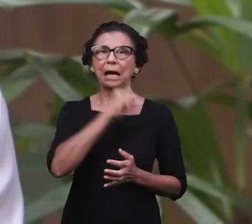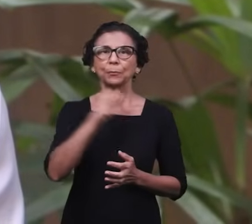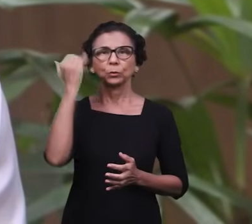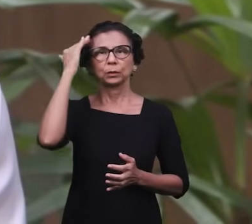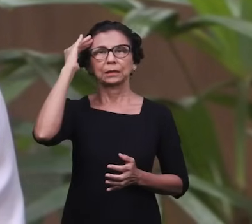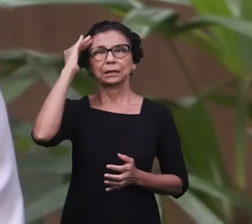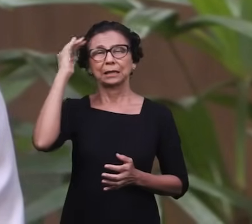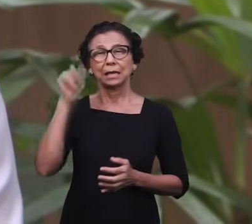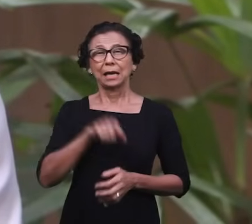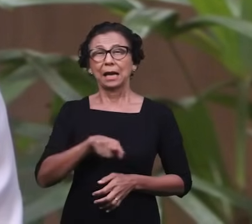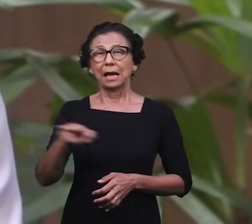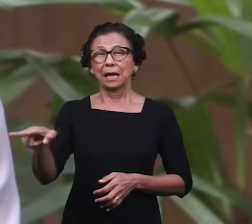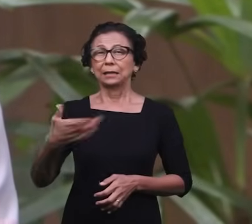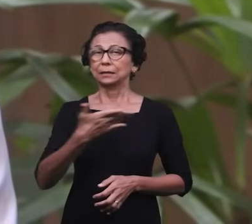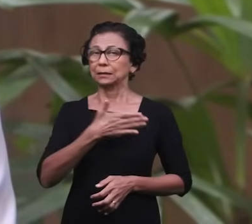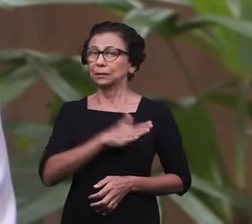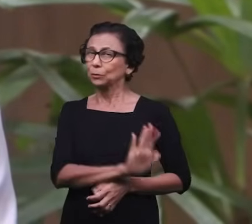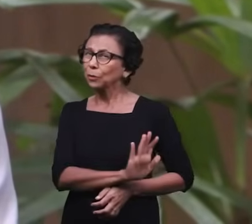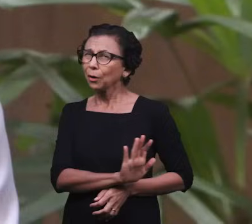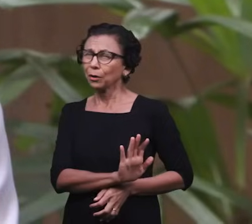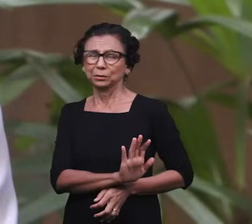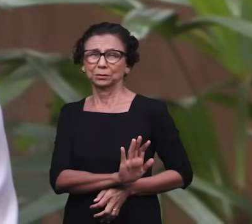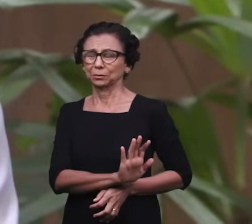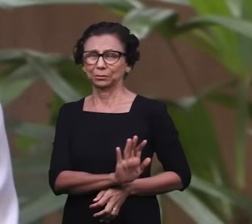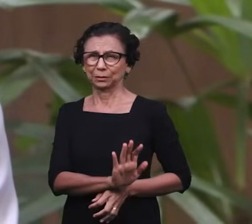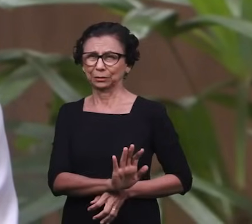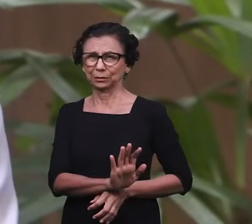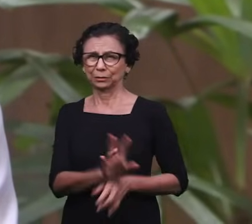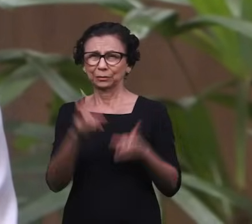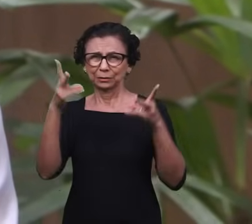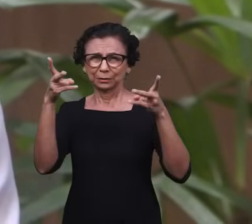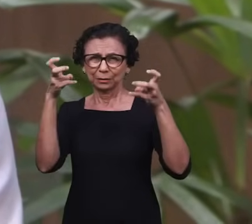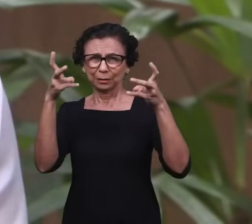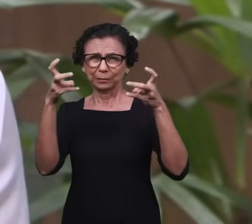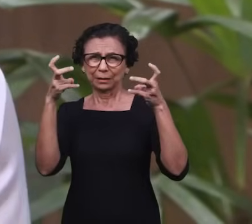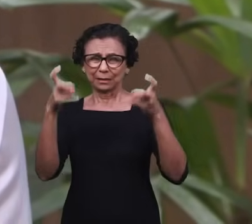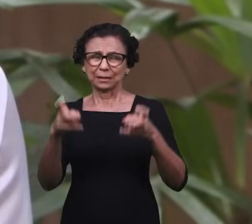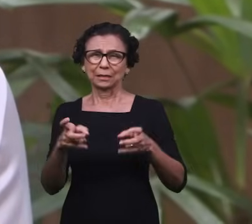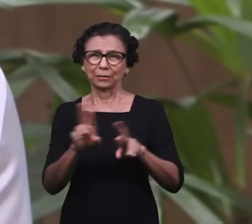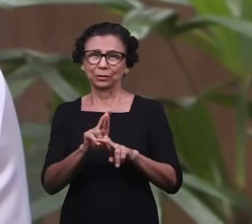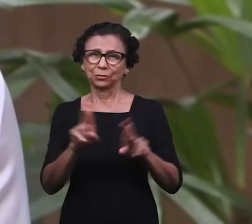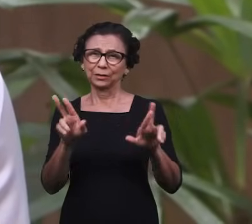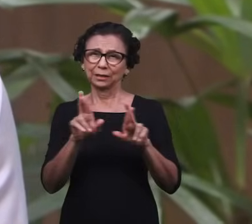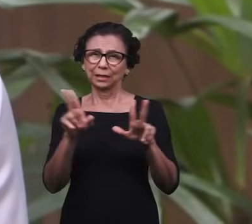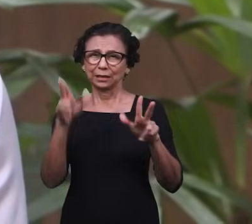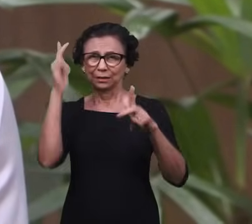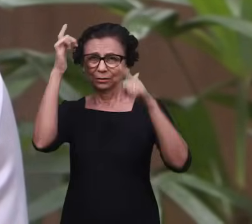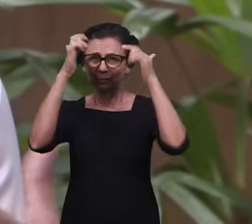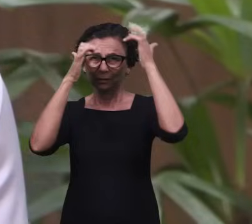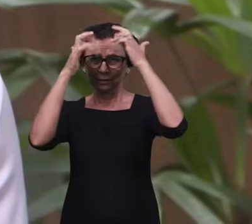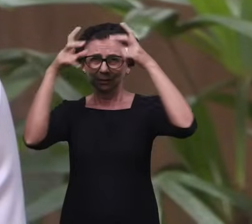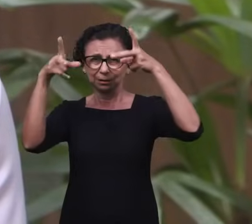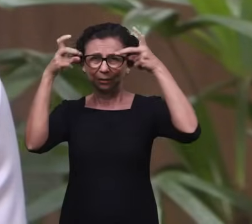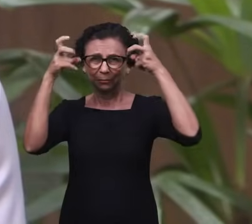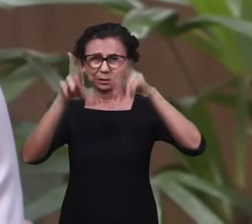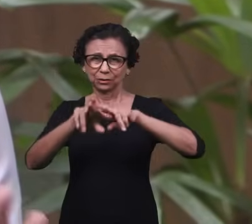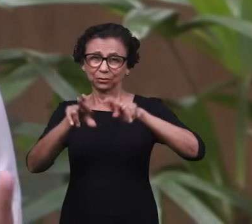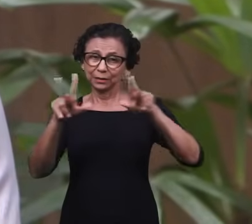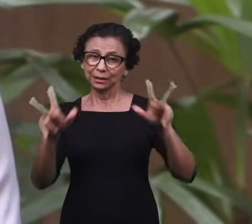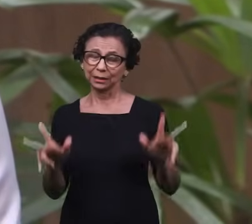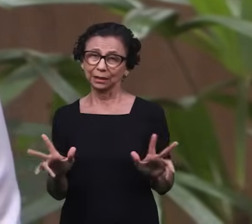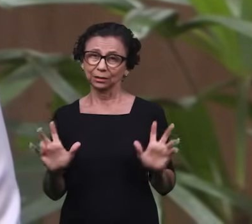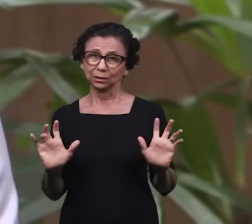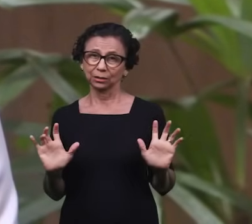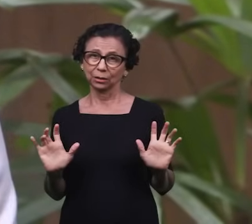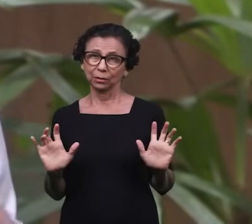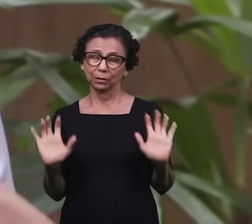eles é agressivo, porque a captação sensorial é diferente. Então, eles vão sentir e vão reagir a isso de uma